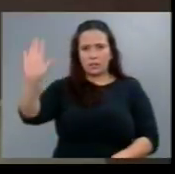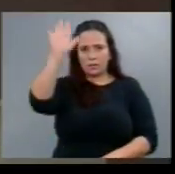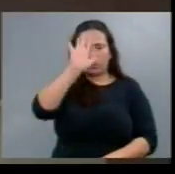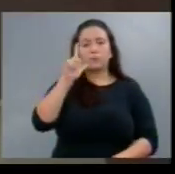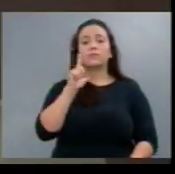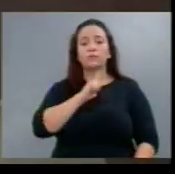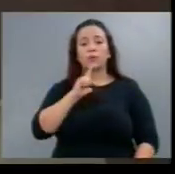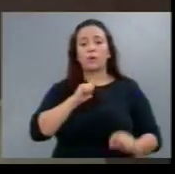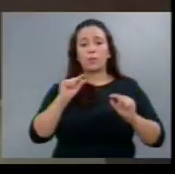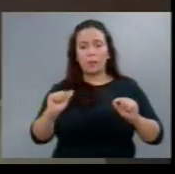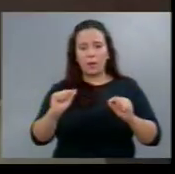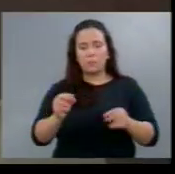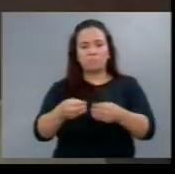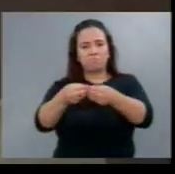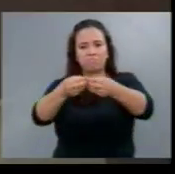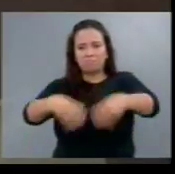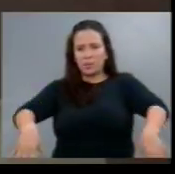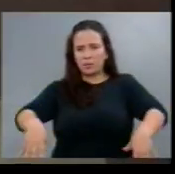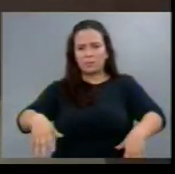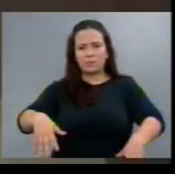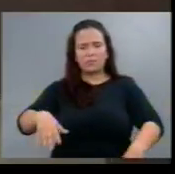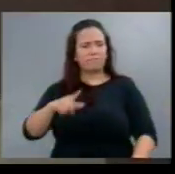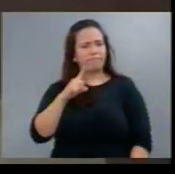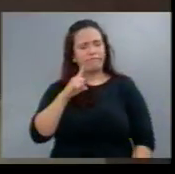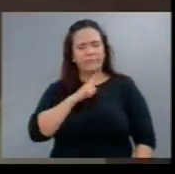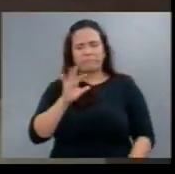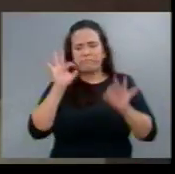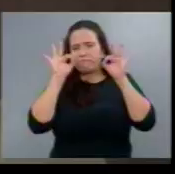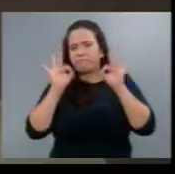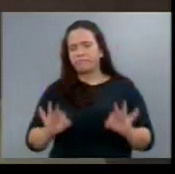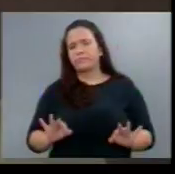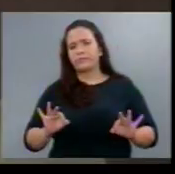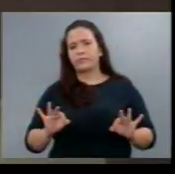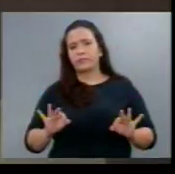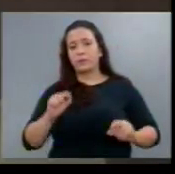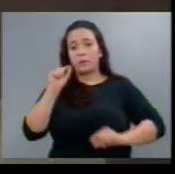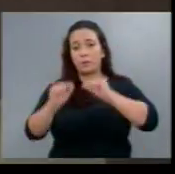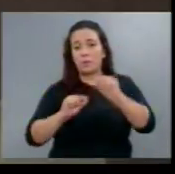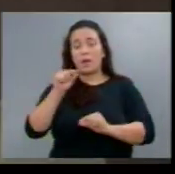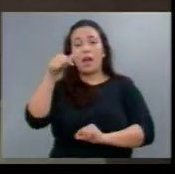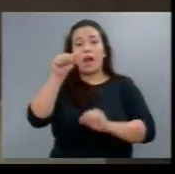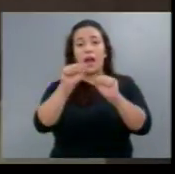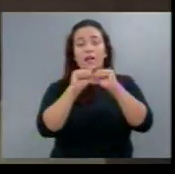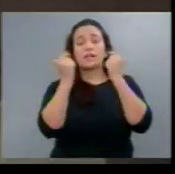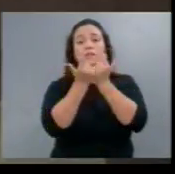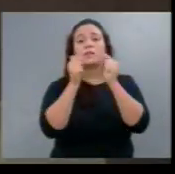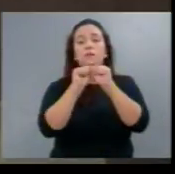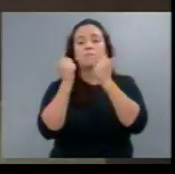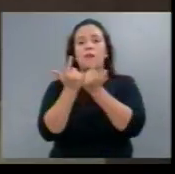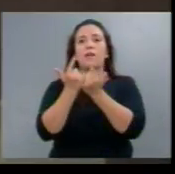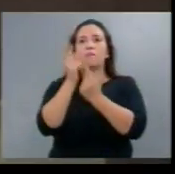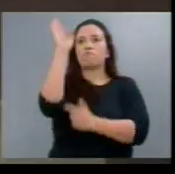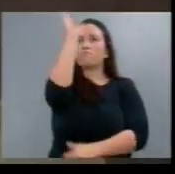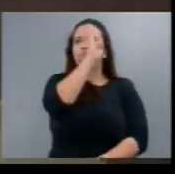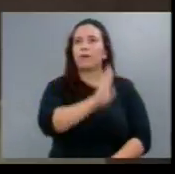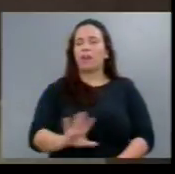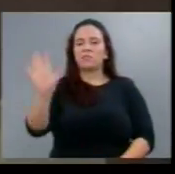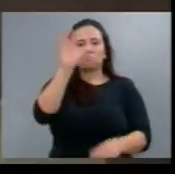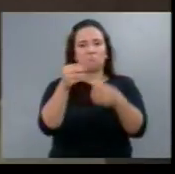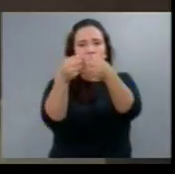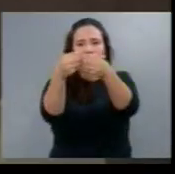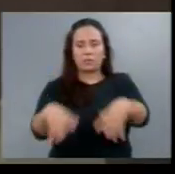só faz deteriorar ainda mais a imagem que os parlamentos têm na sociedade brasileira.